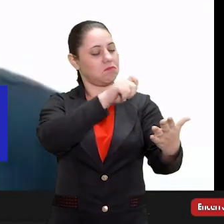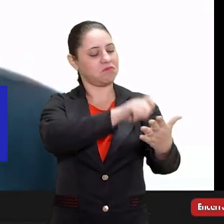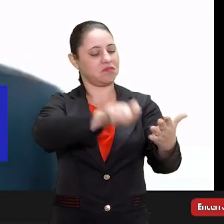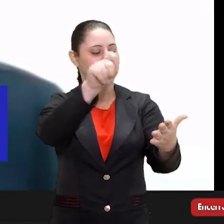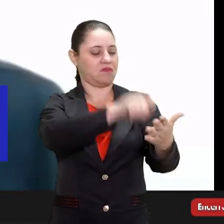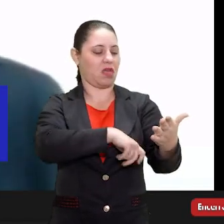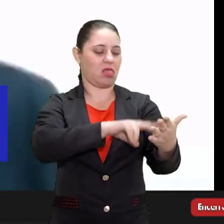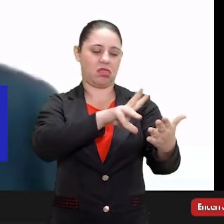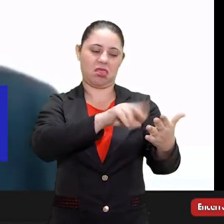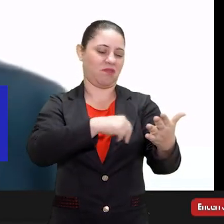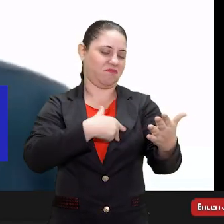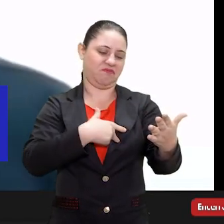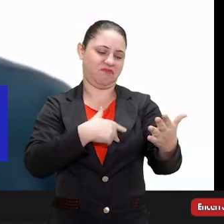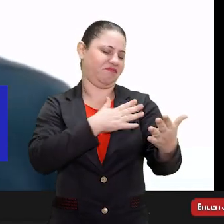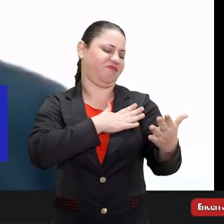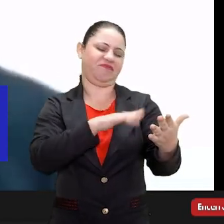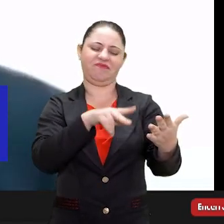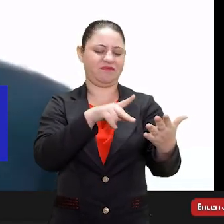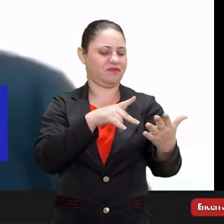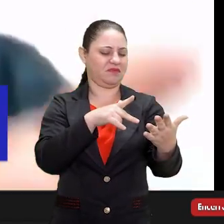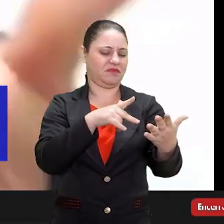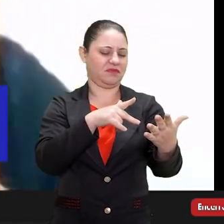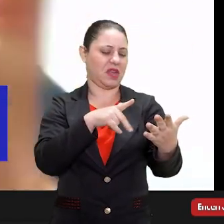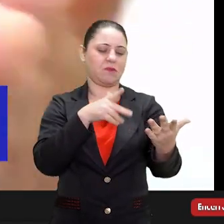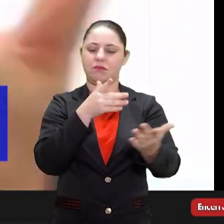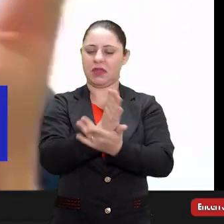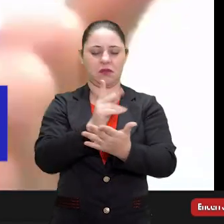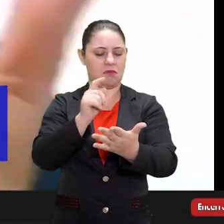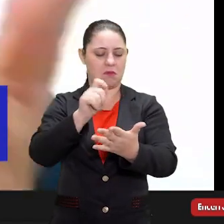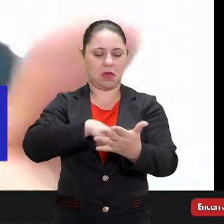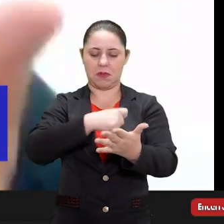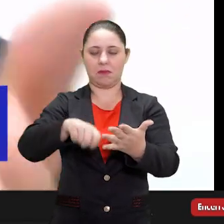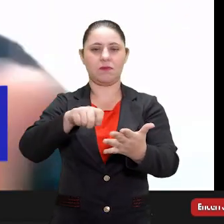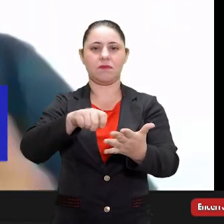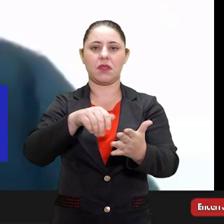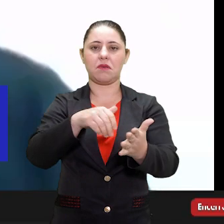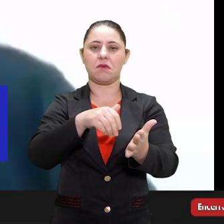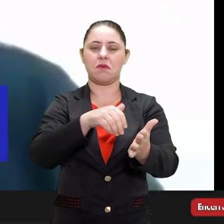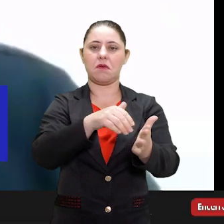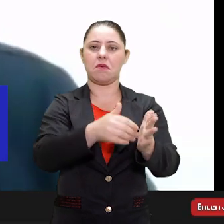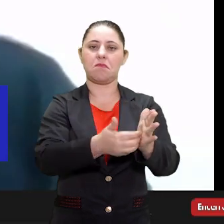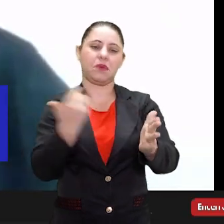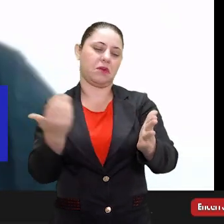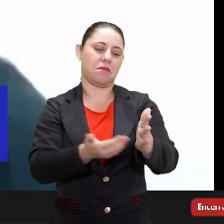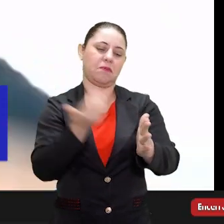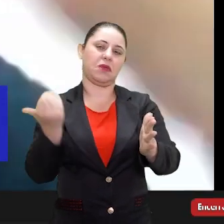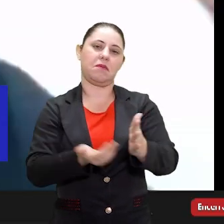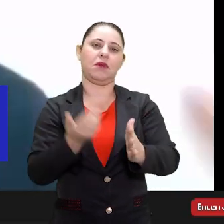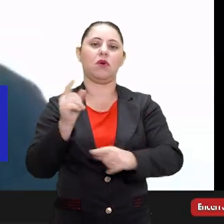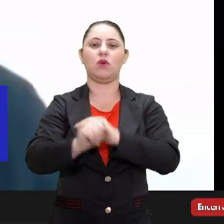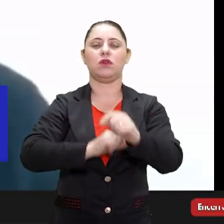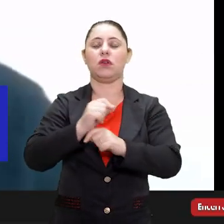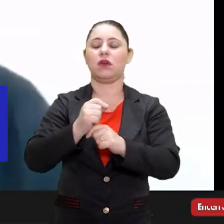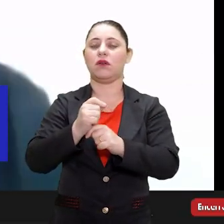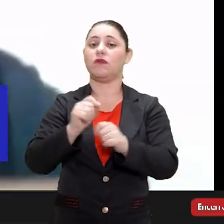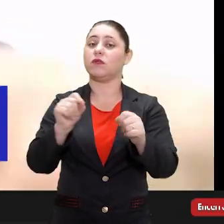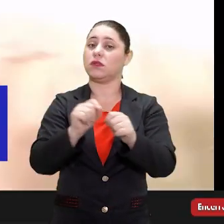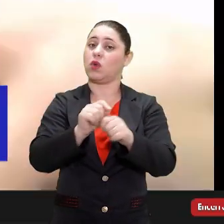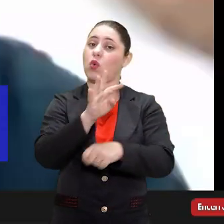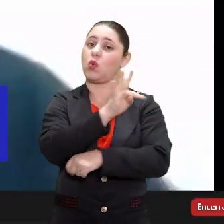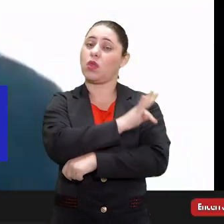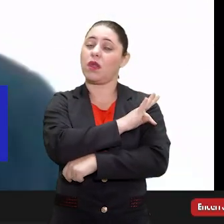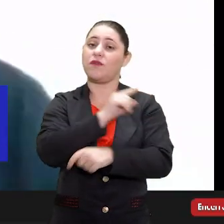ocupa, que ele pegue uma prova e saia riscando os itens por não gostar ou